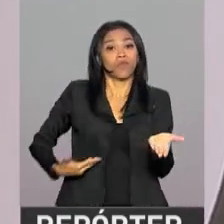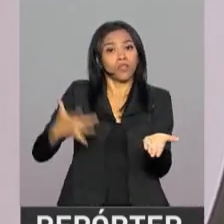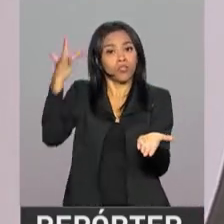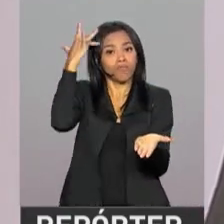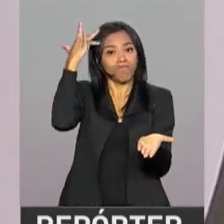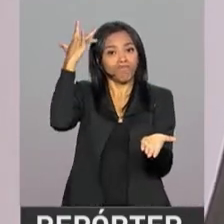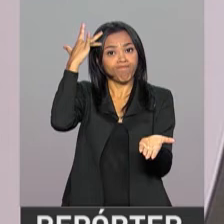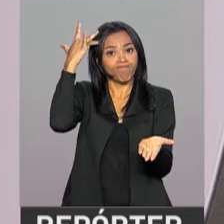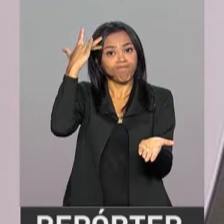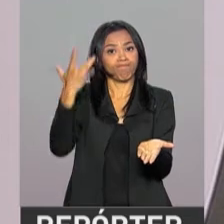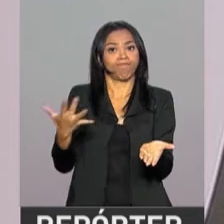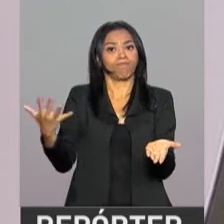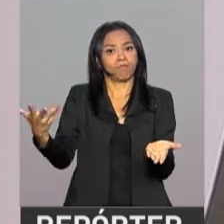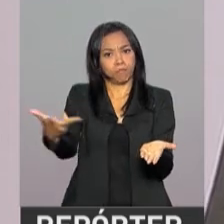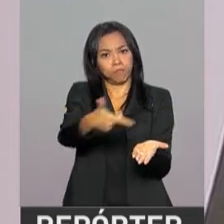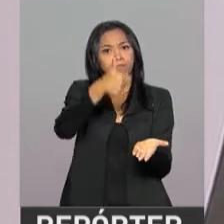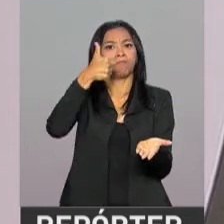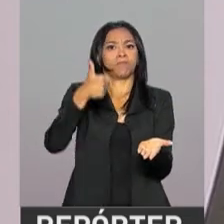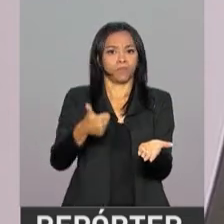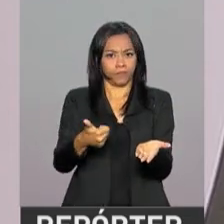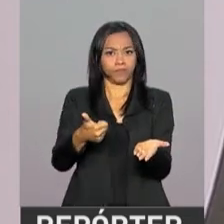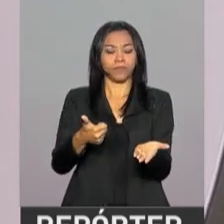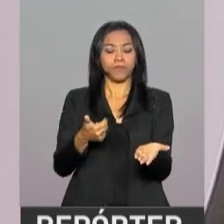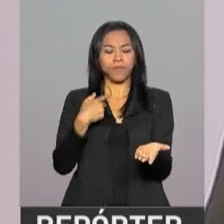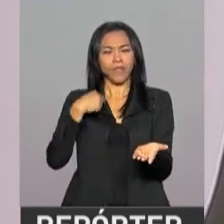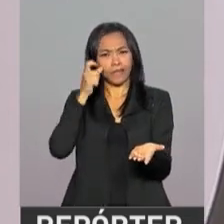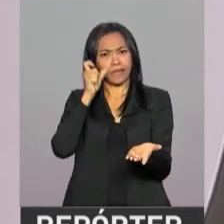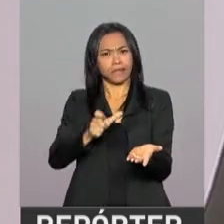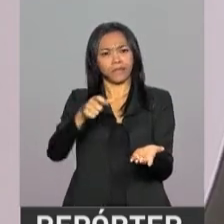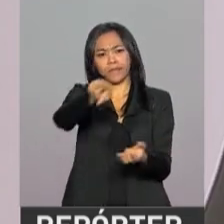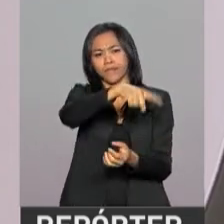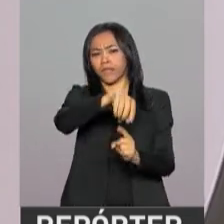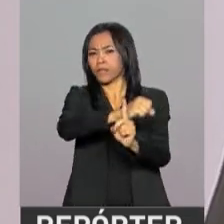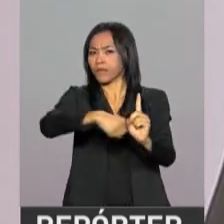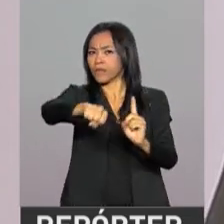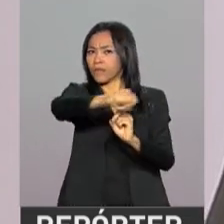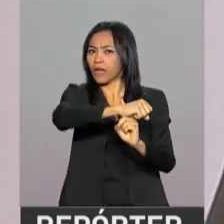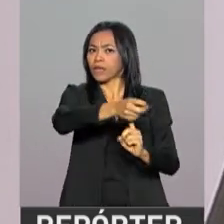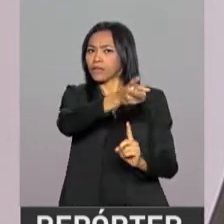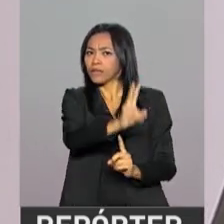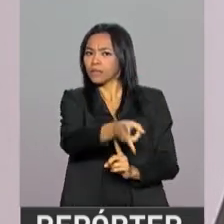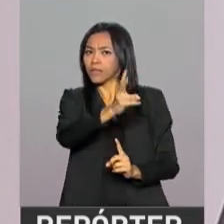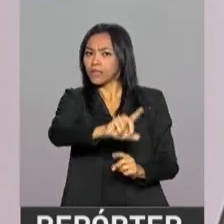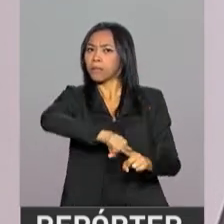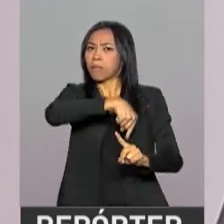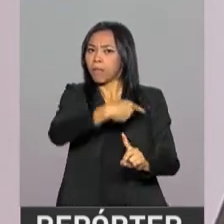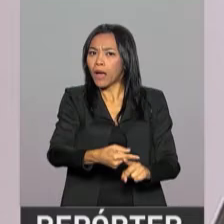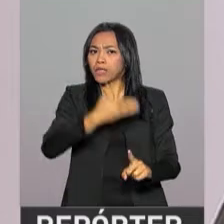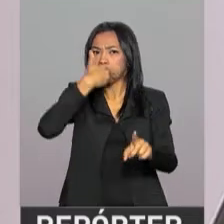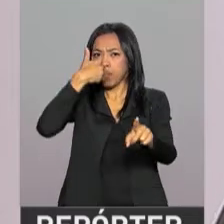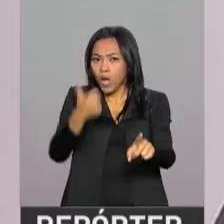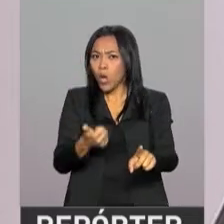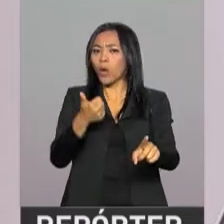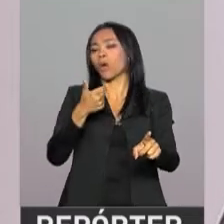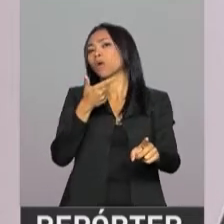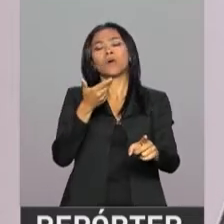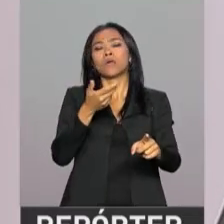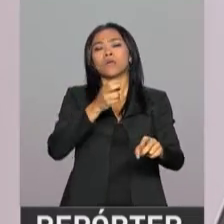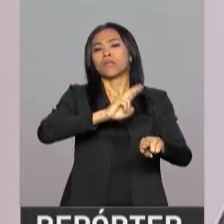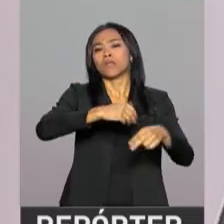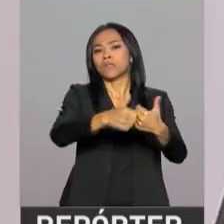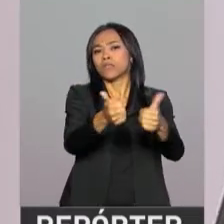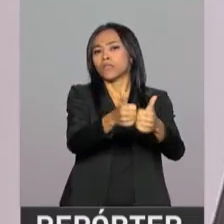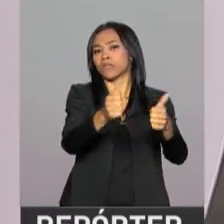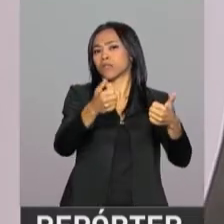qualidade é interessante que a a população cada vez quer melhor serviço de transporte